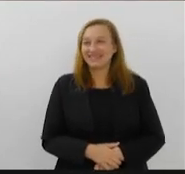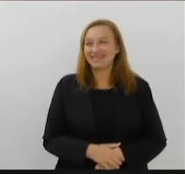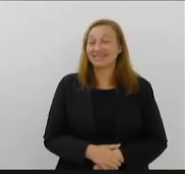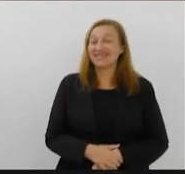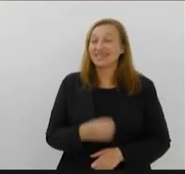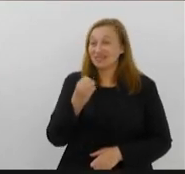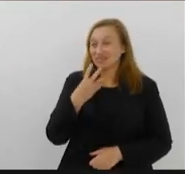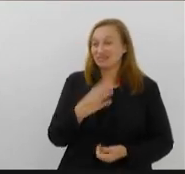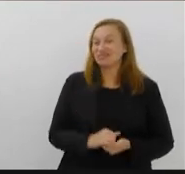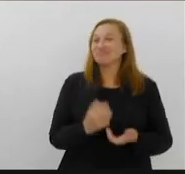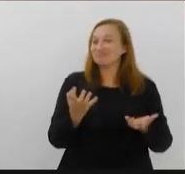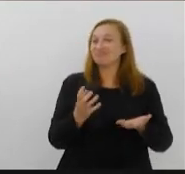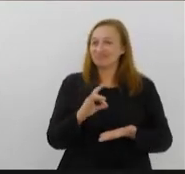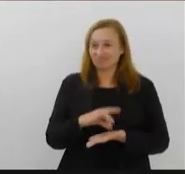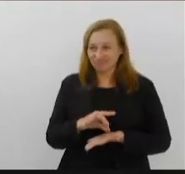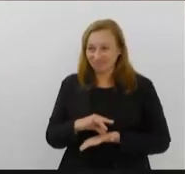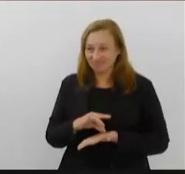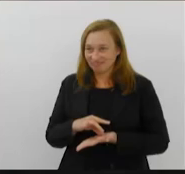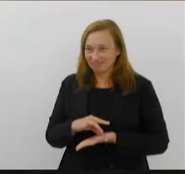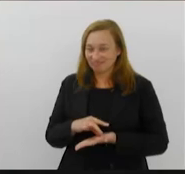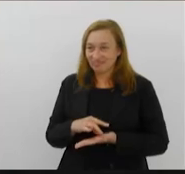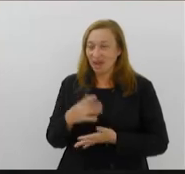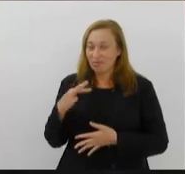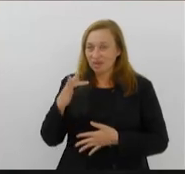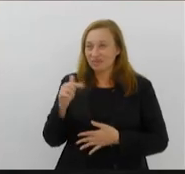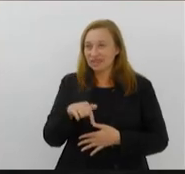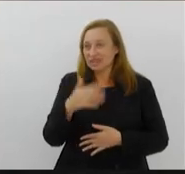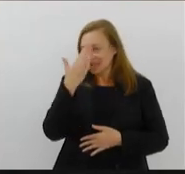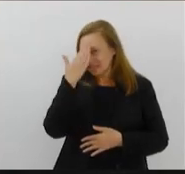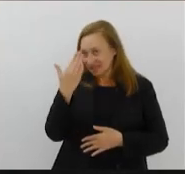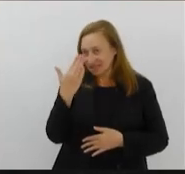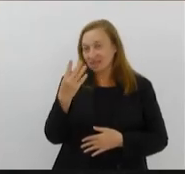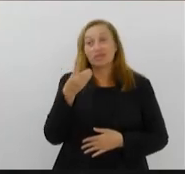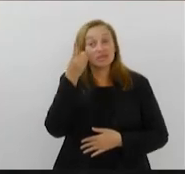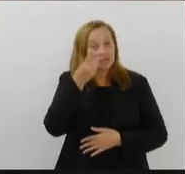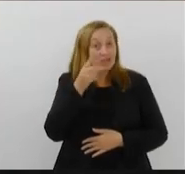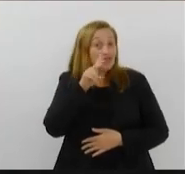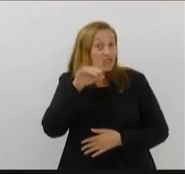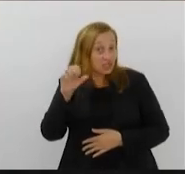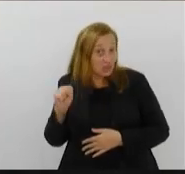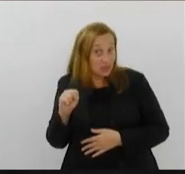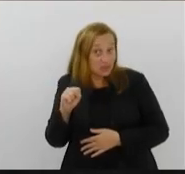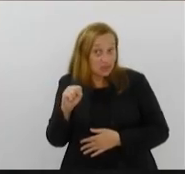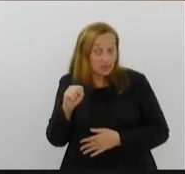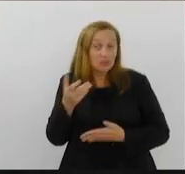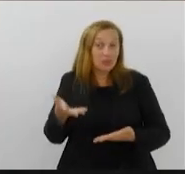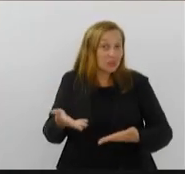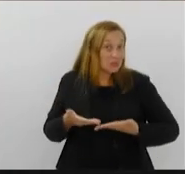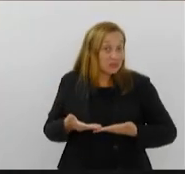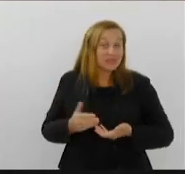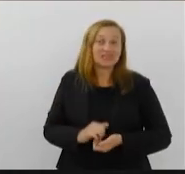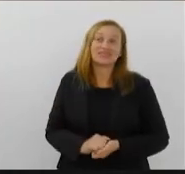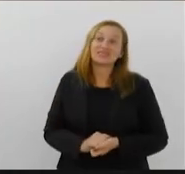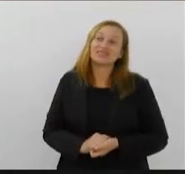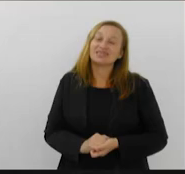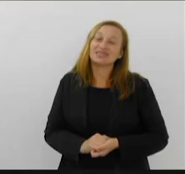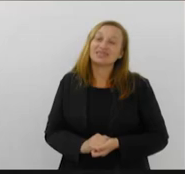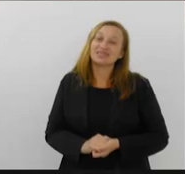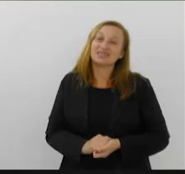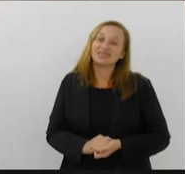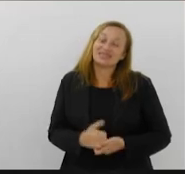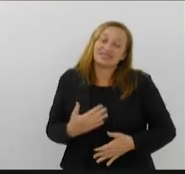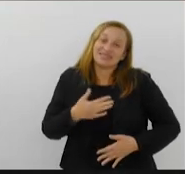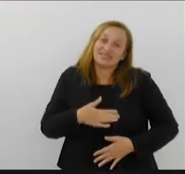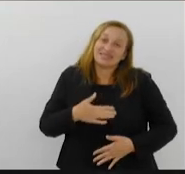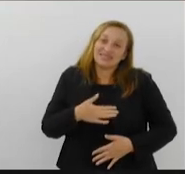Bom, eu queria, na verdade, de maneira muito breve aqui, agradecer ao deputado Vinícius Cozzolino pelo convite. Eu tenho o